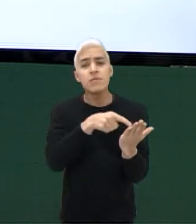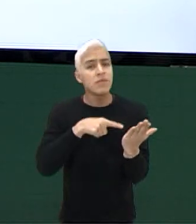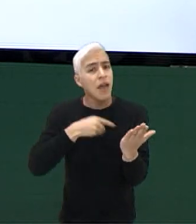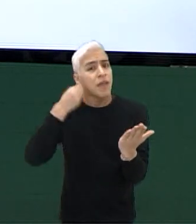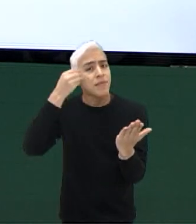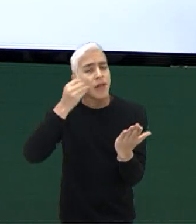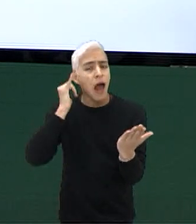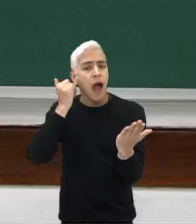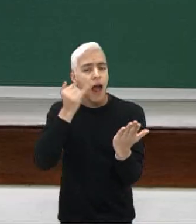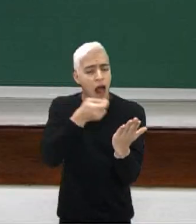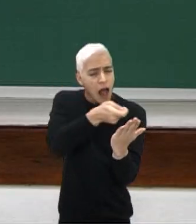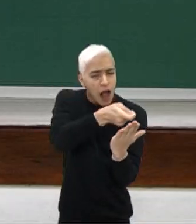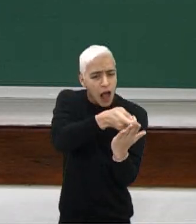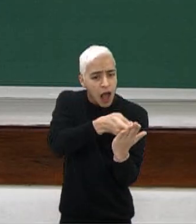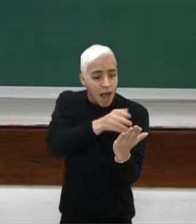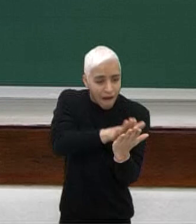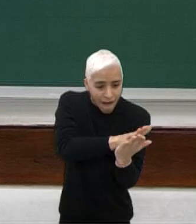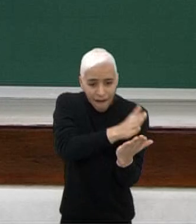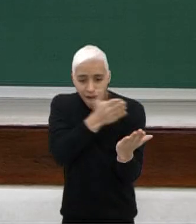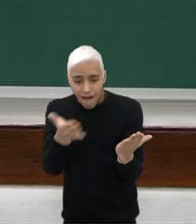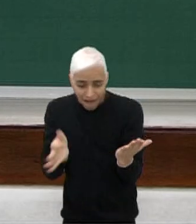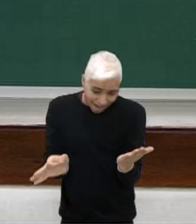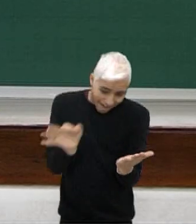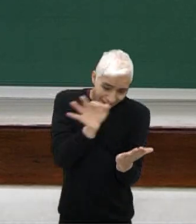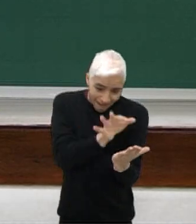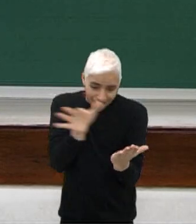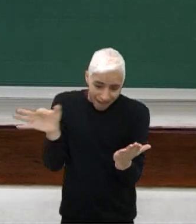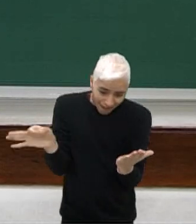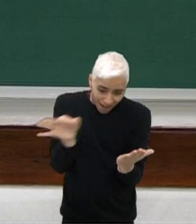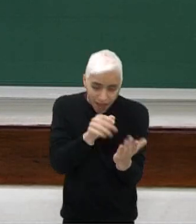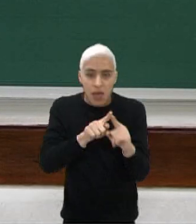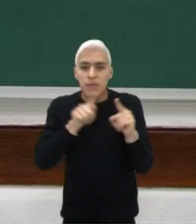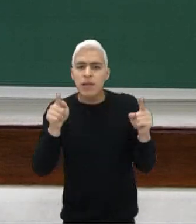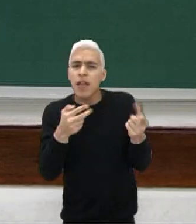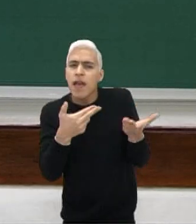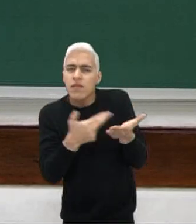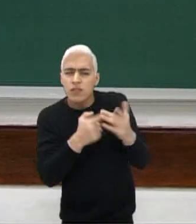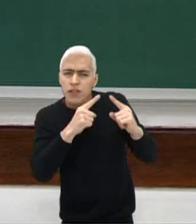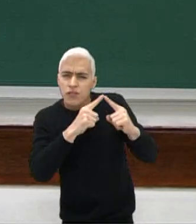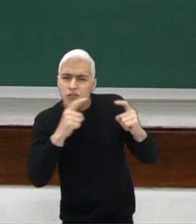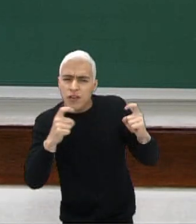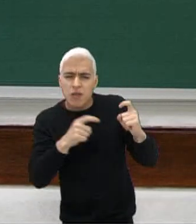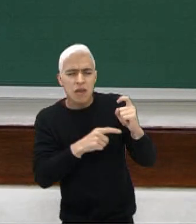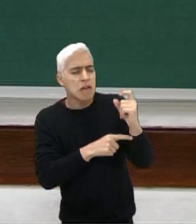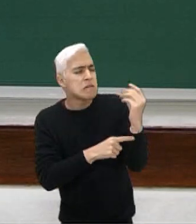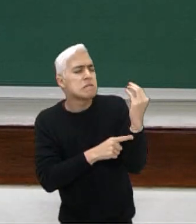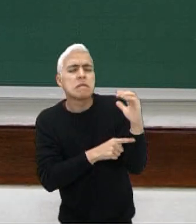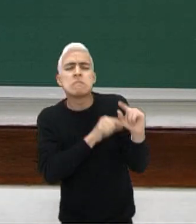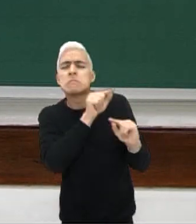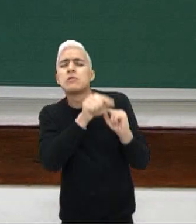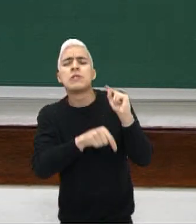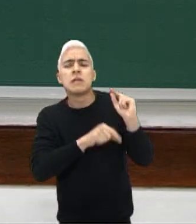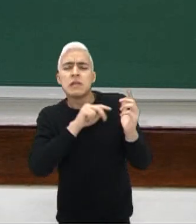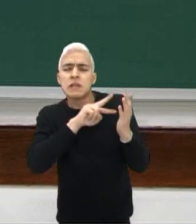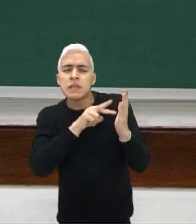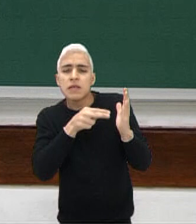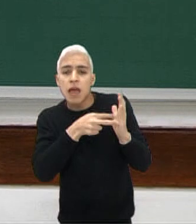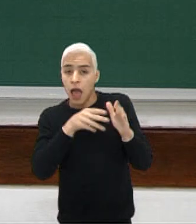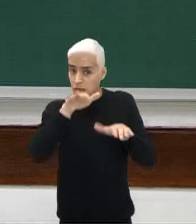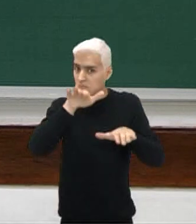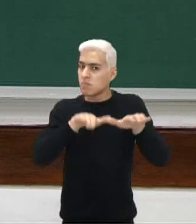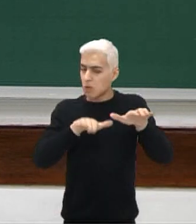de experiência. Olhem só, revista científica. E quando eu falo científica para vocês, às vezes a gente tem